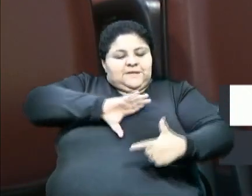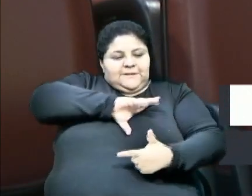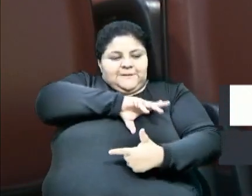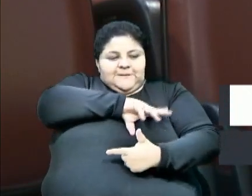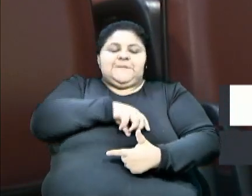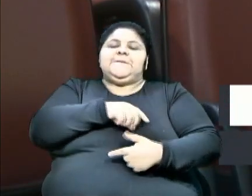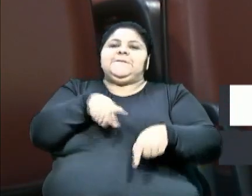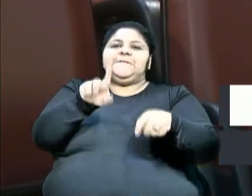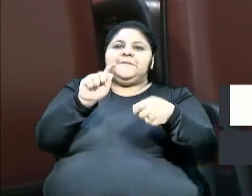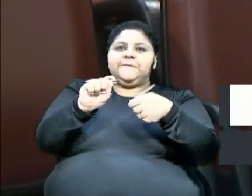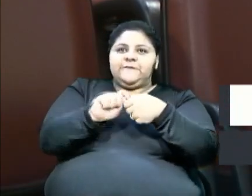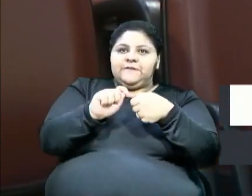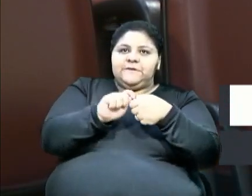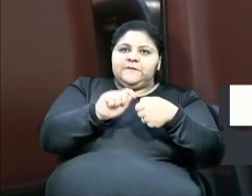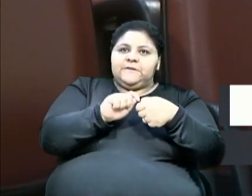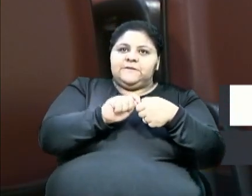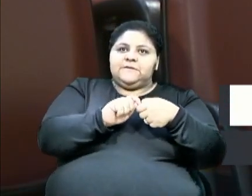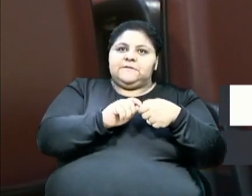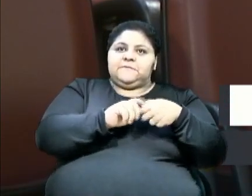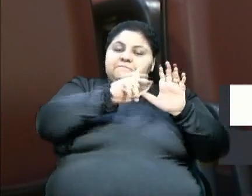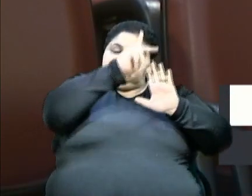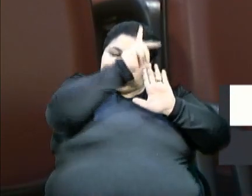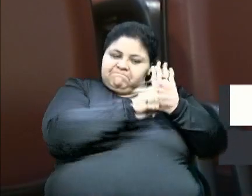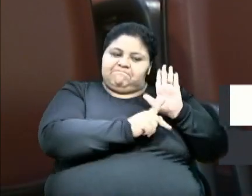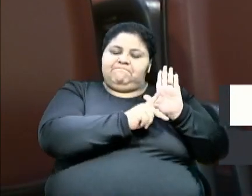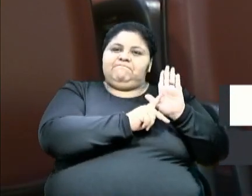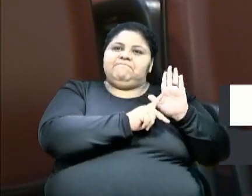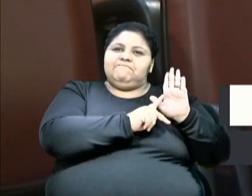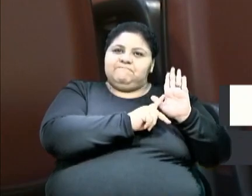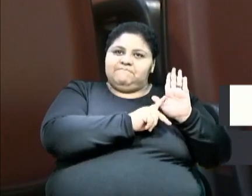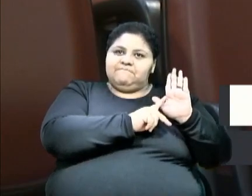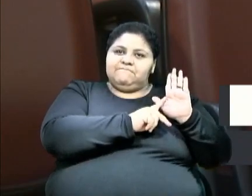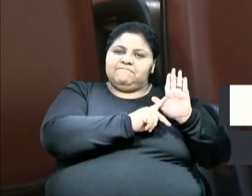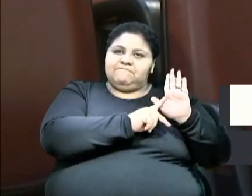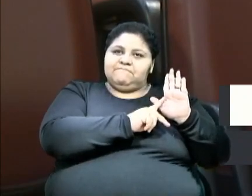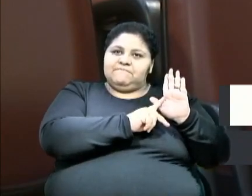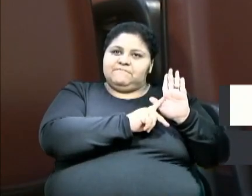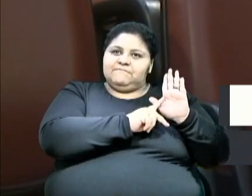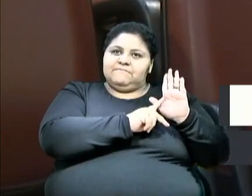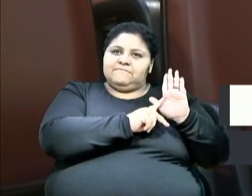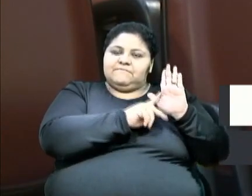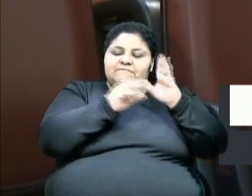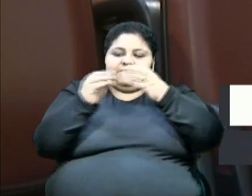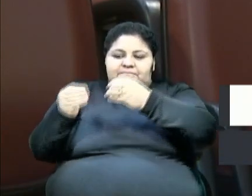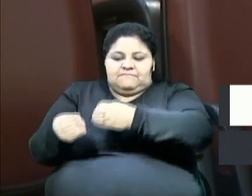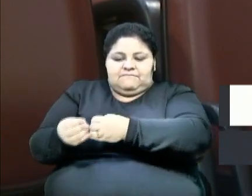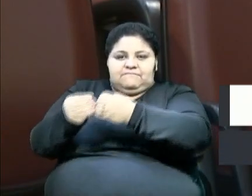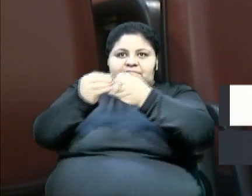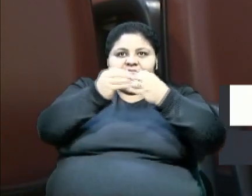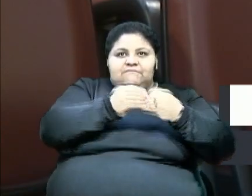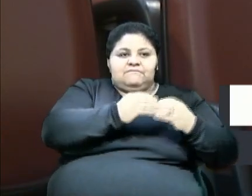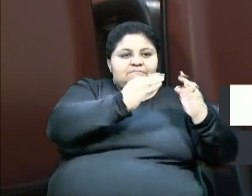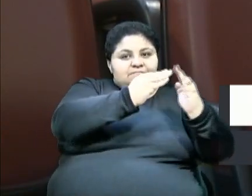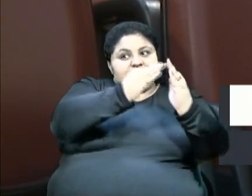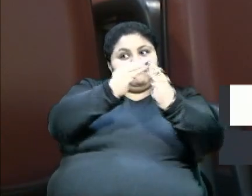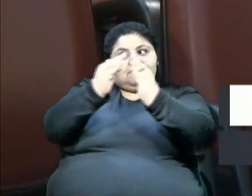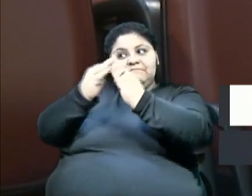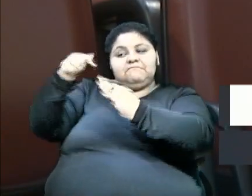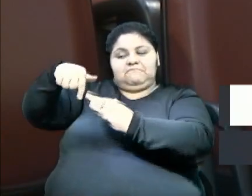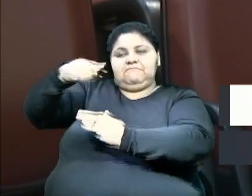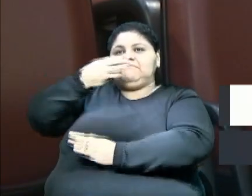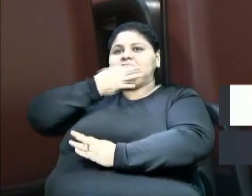agora esse programa, esse projeto aí, que vai trazer mais habitação para Caxias do